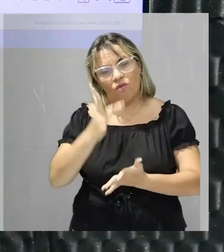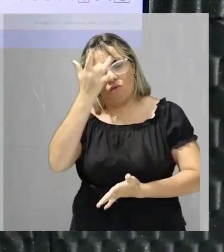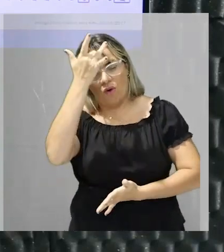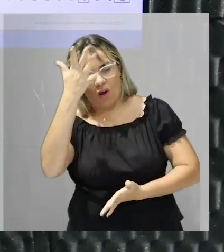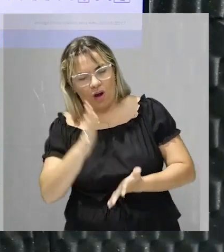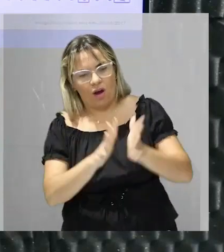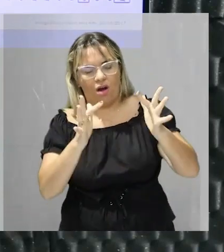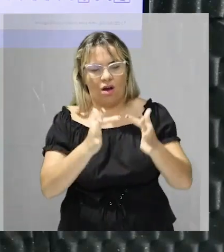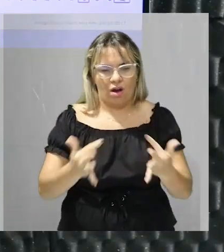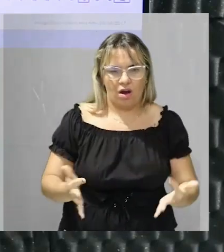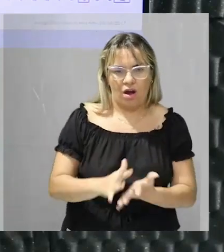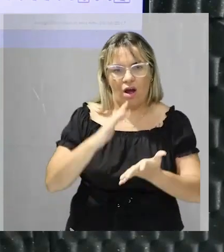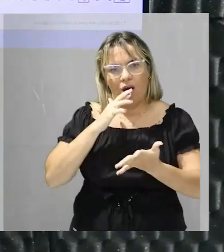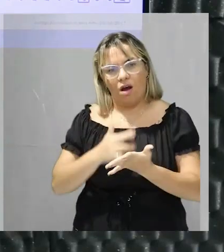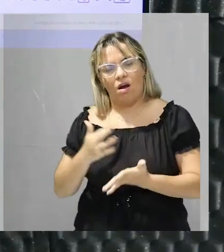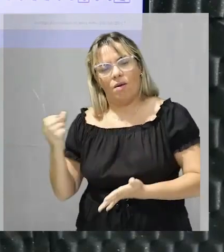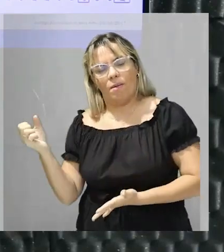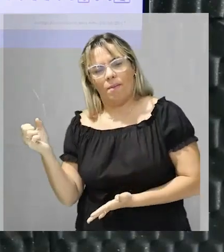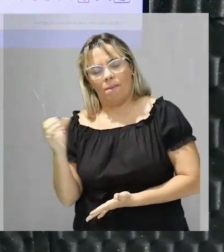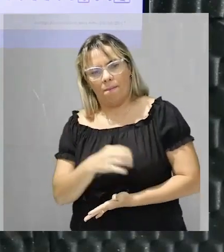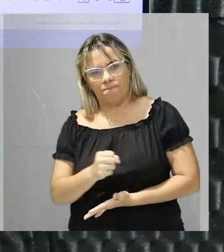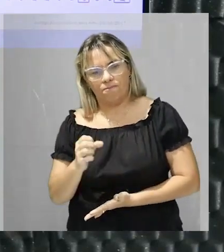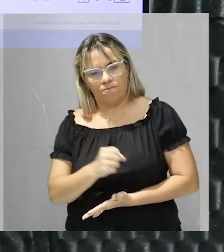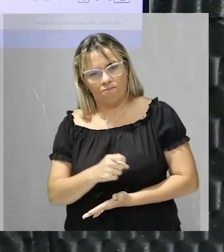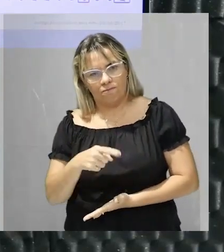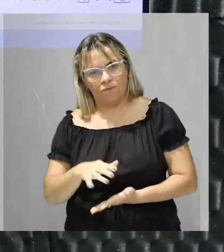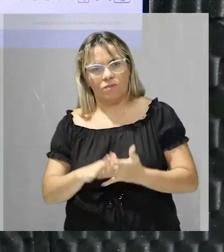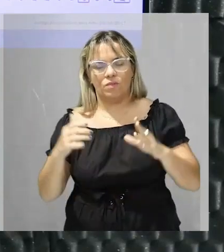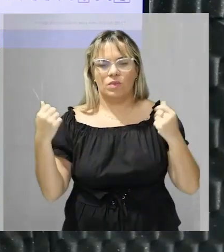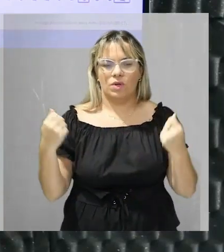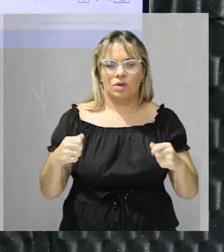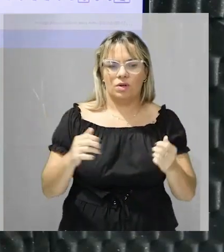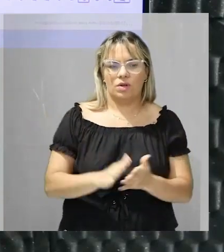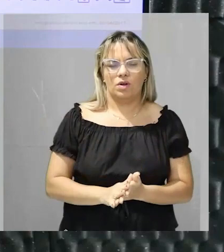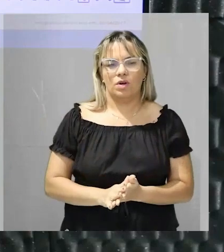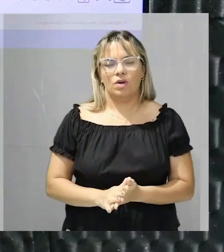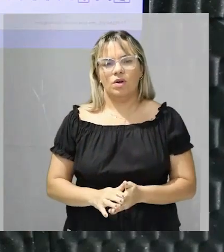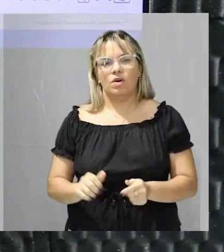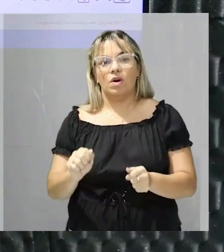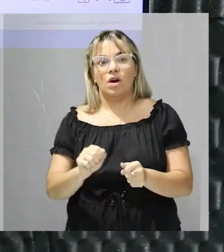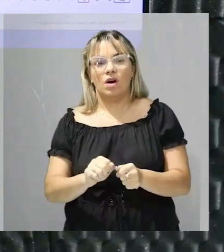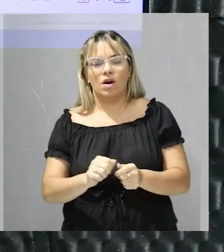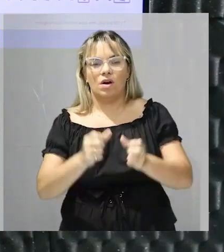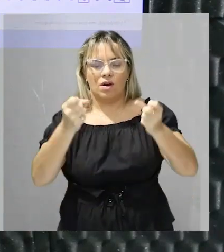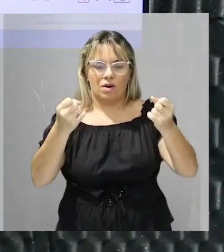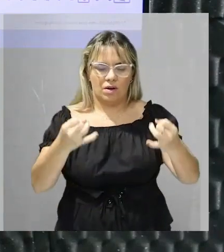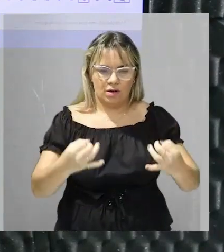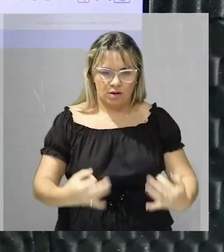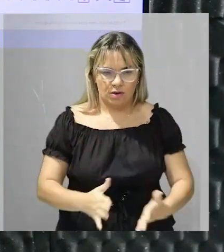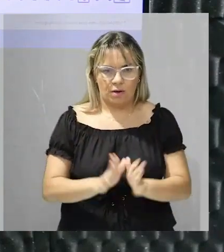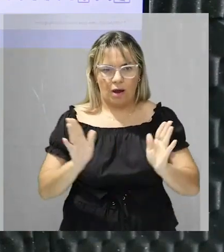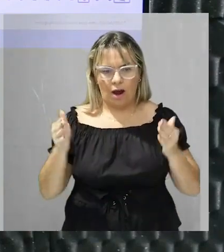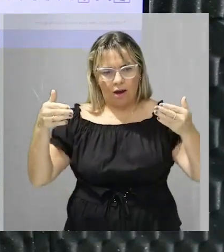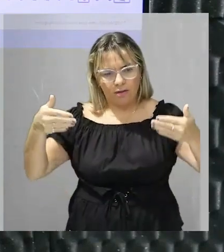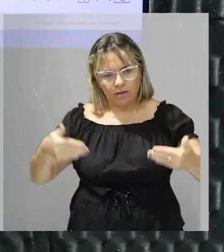simples rápida de se resolver e que claro precisa da gente fazer o comentário e tudo para você ficar atento tá porque é